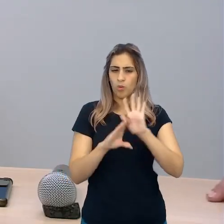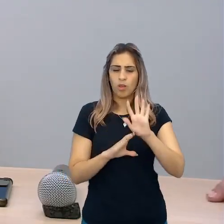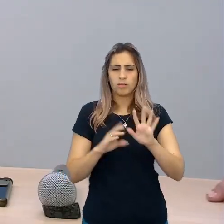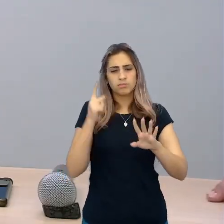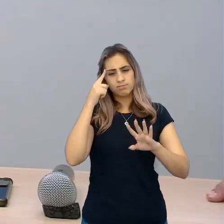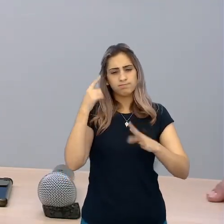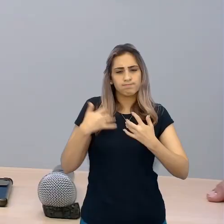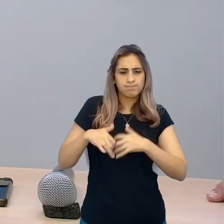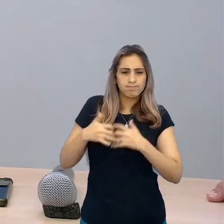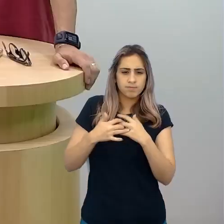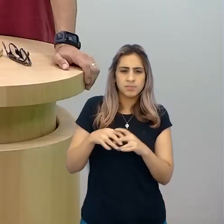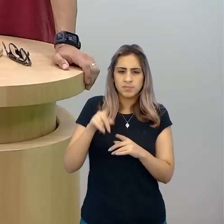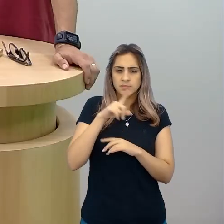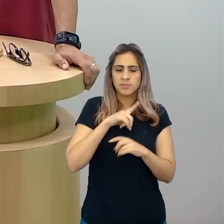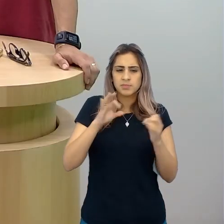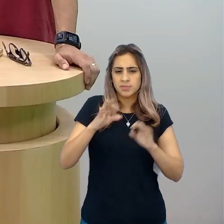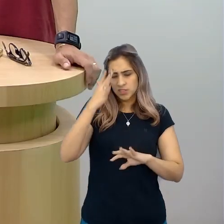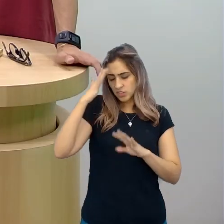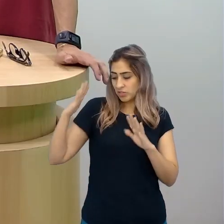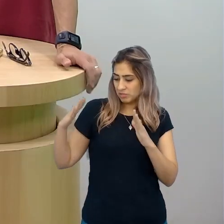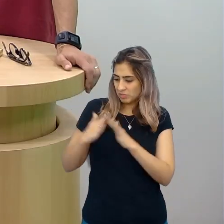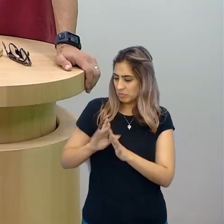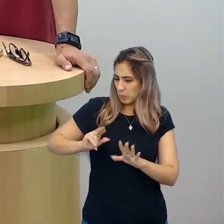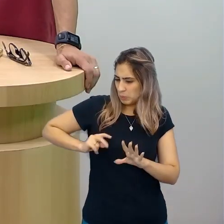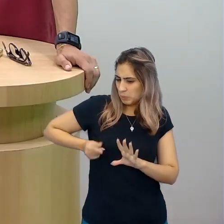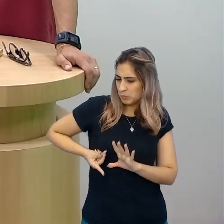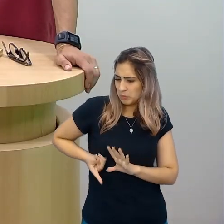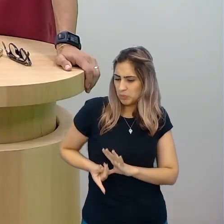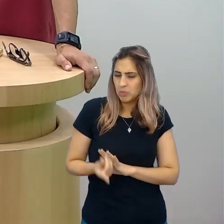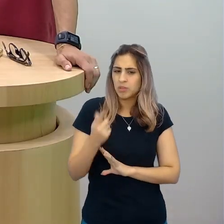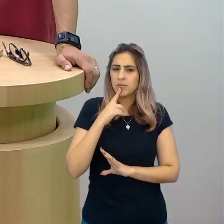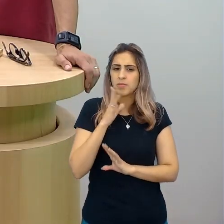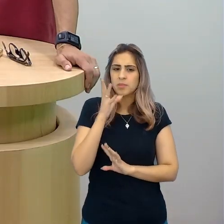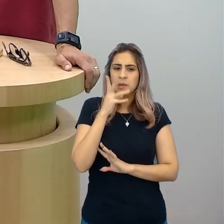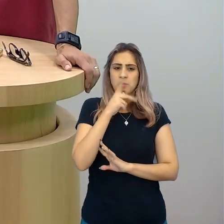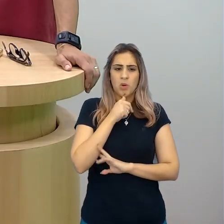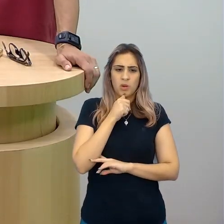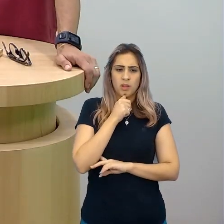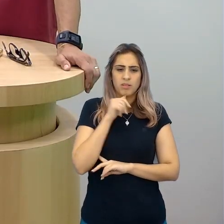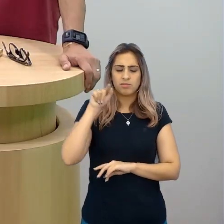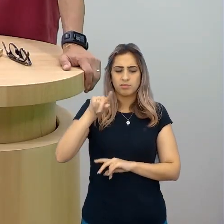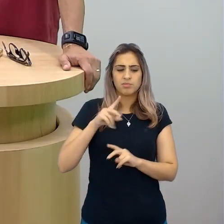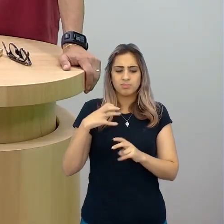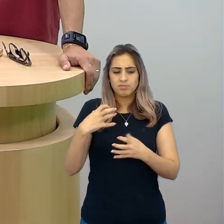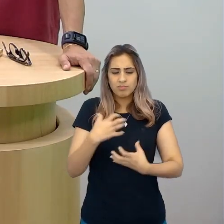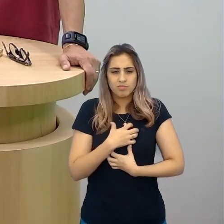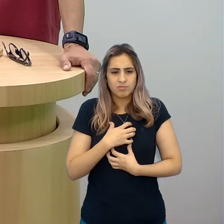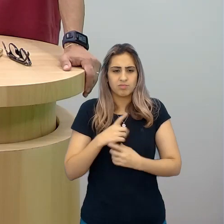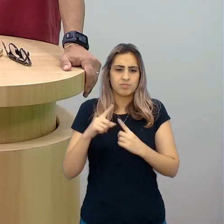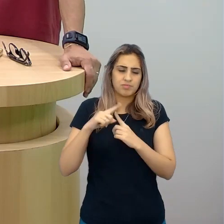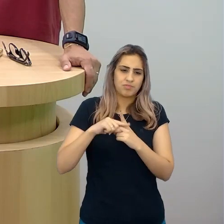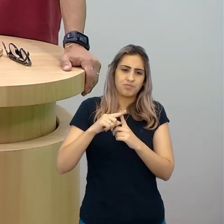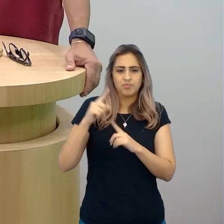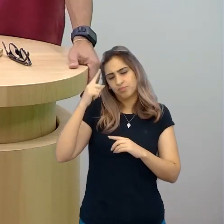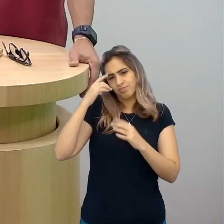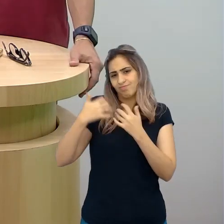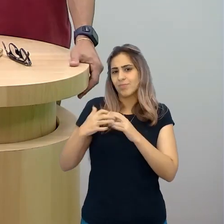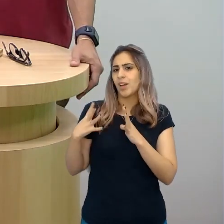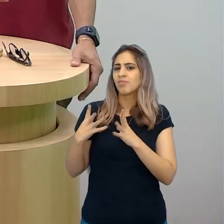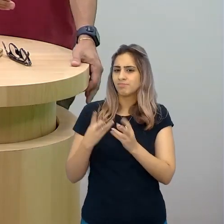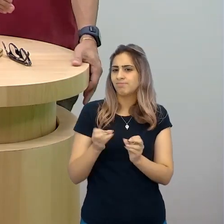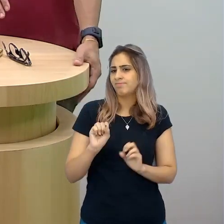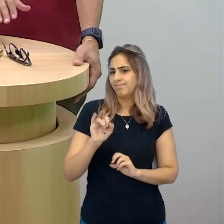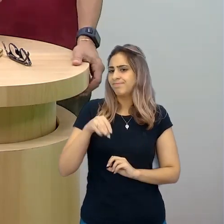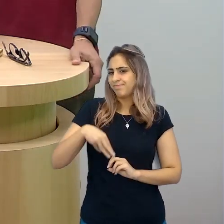Sim. Se a pessoa está pensando no extremo, tem gente que mora no extremo para trabalhar, que seja, mas mora. E aí aguenta esse tipo de temperatura e tem que pensar em tudo isso. Então, a